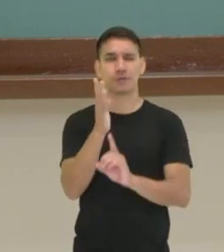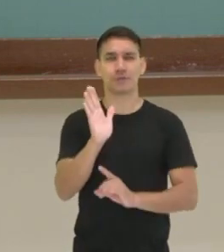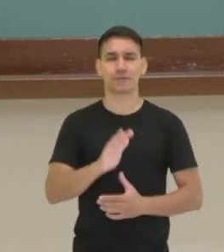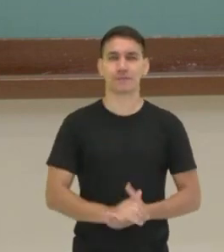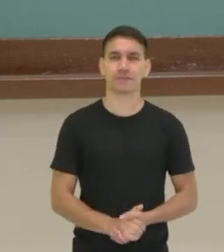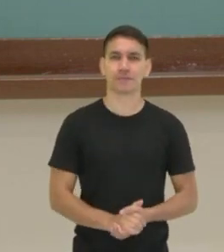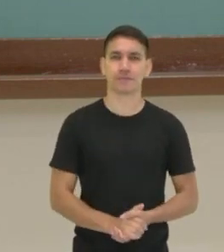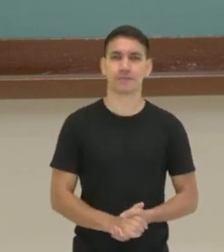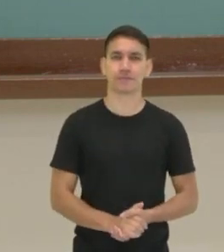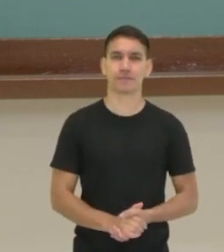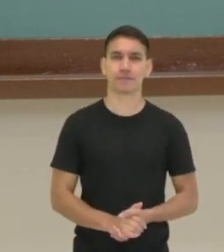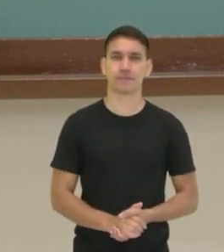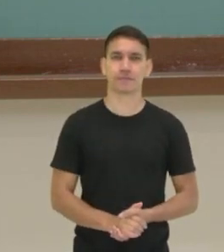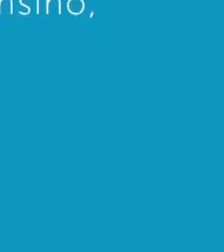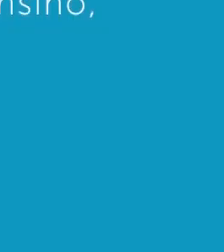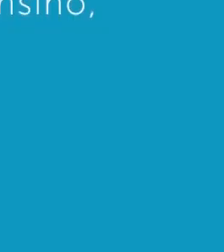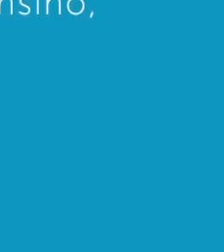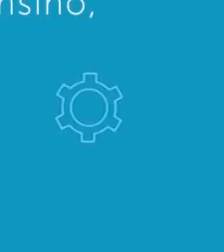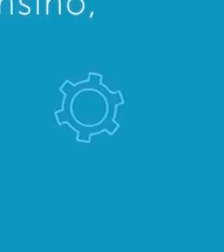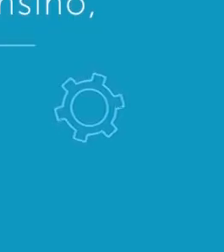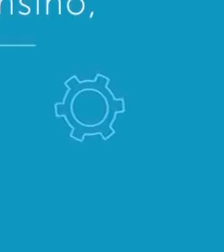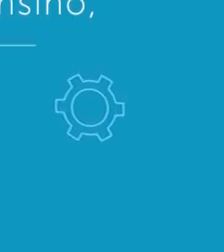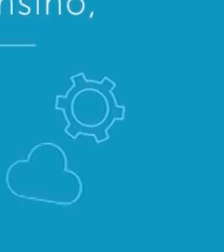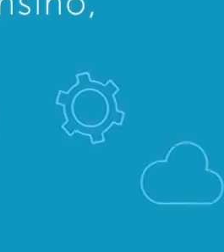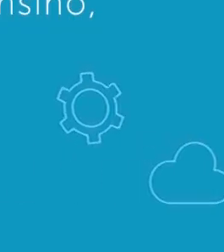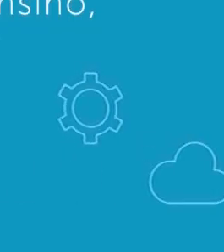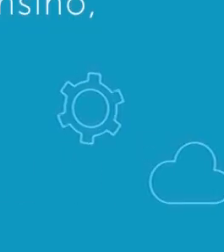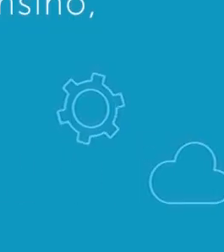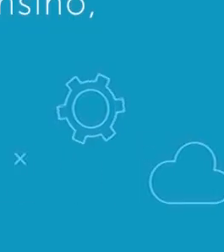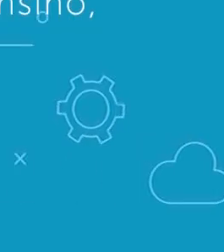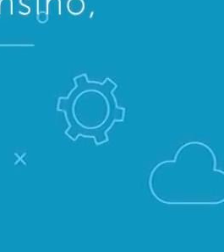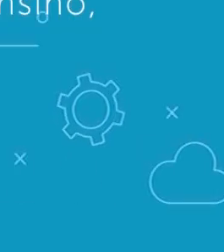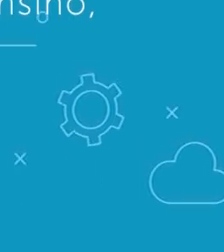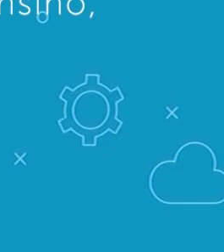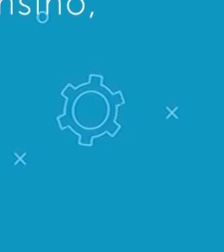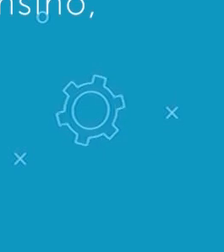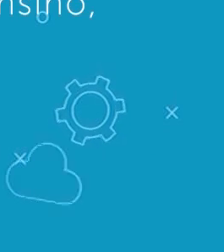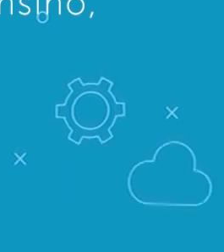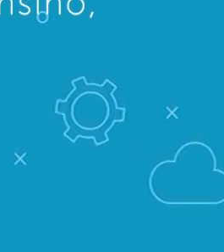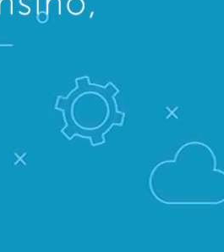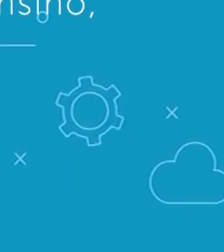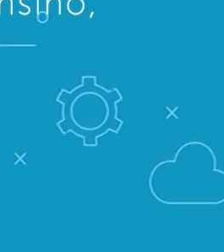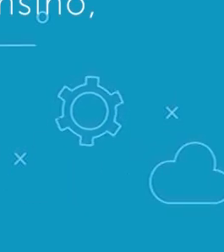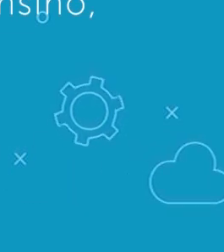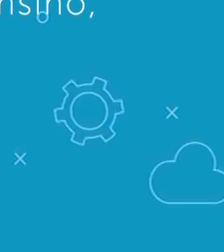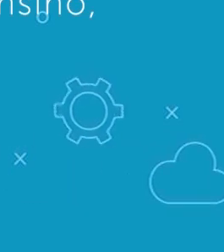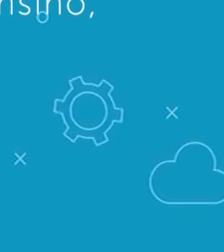Até. Tchau, tchau.